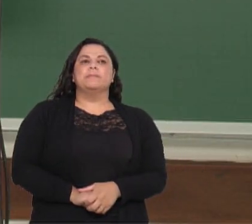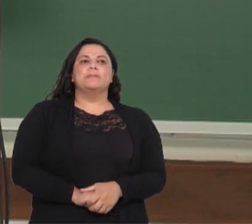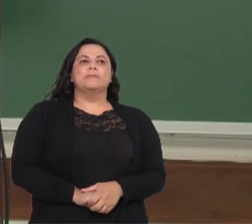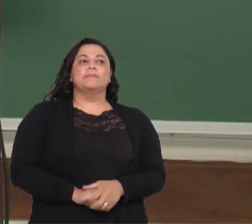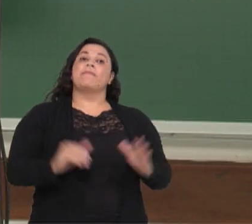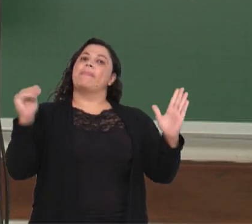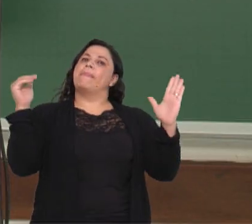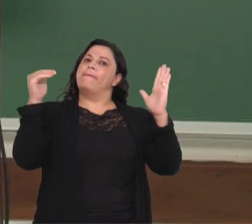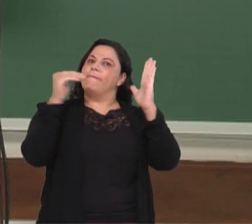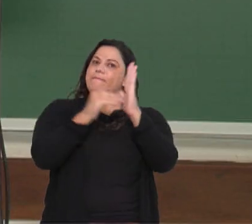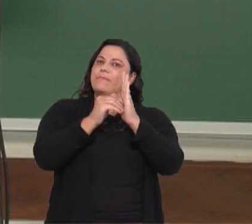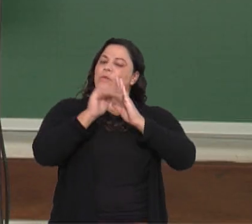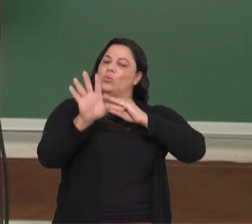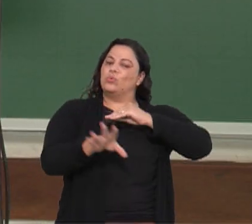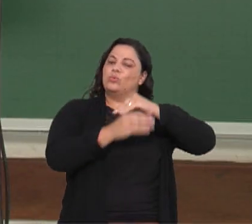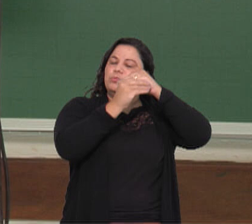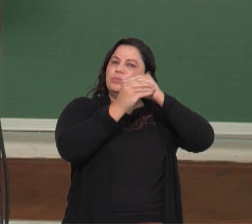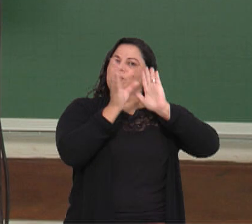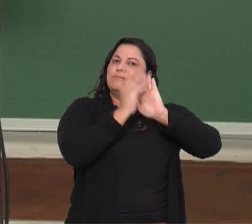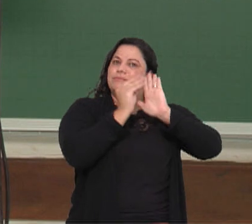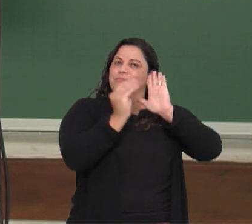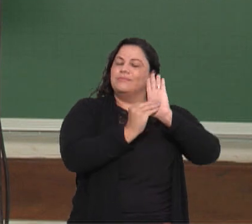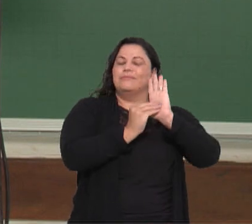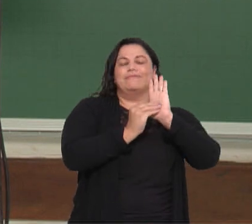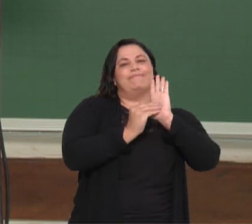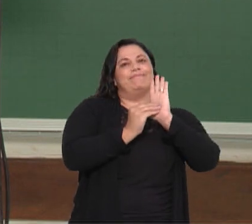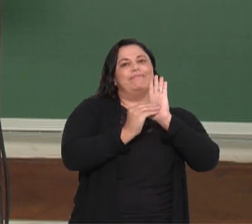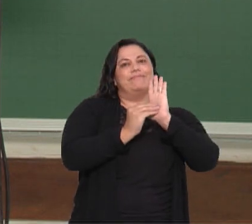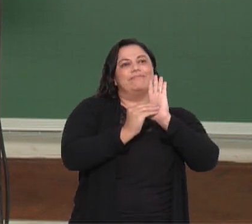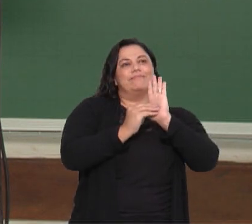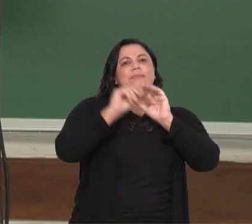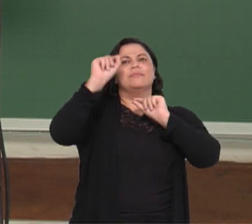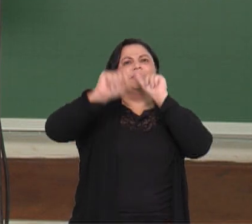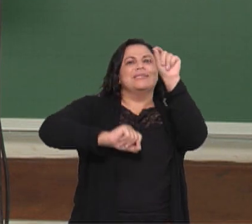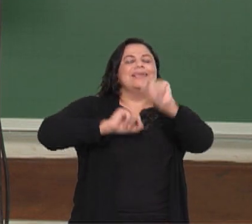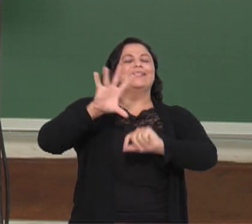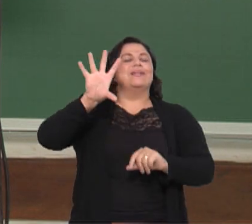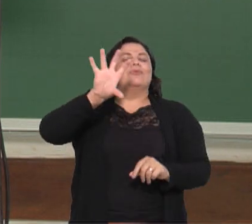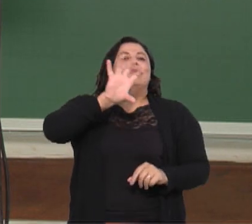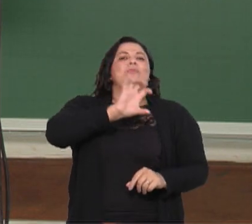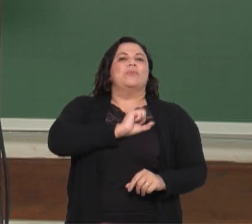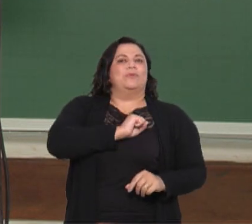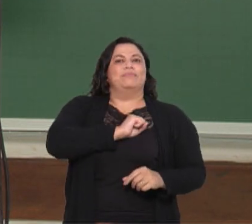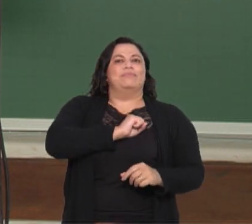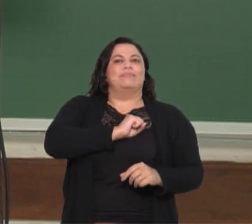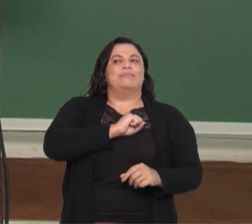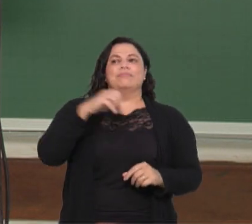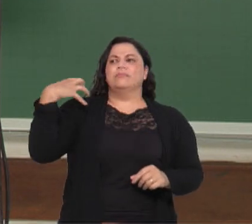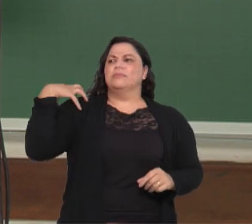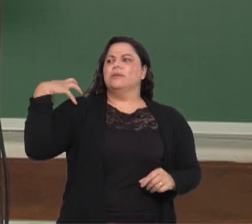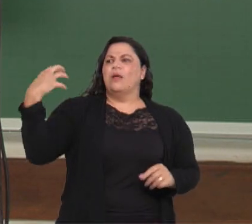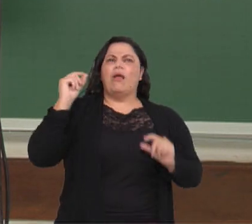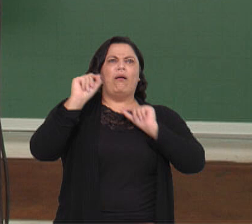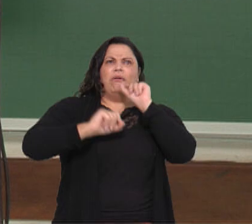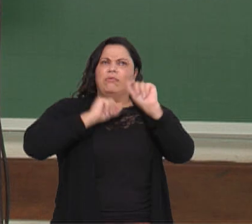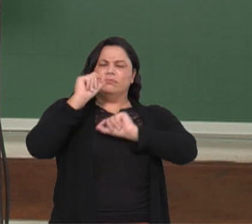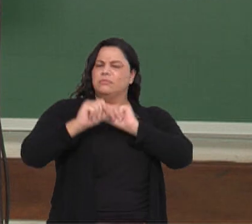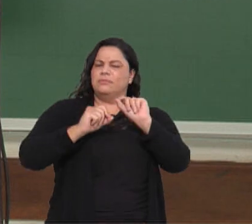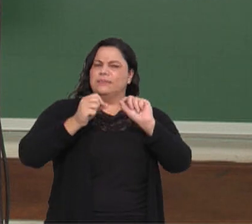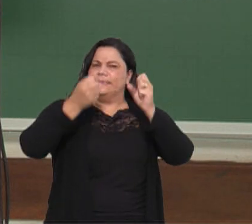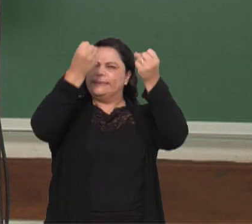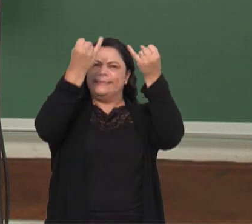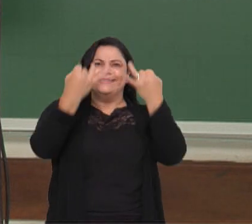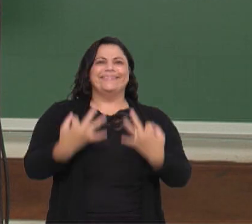último conteúdo que nós temos da filosofia de Platão é justamente a questão do amor em Platão. Como Platão define o amor, olha que